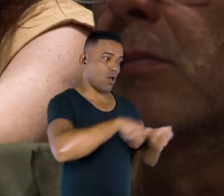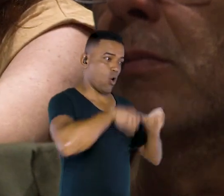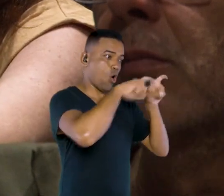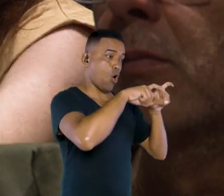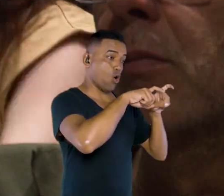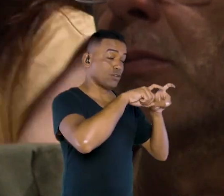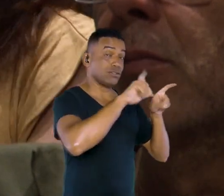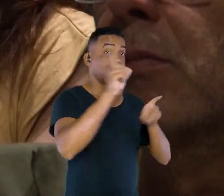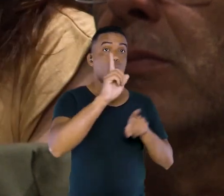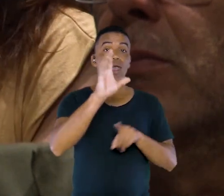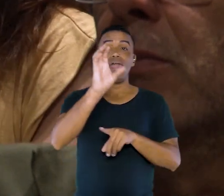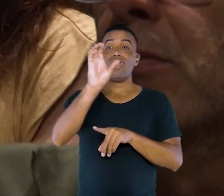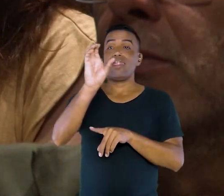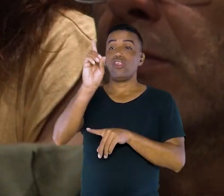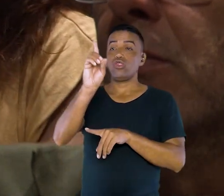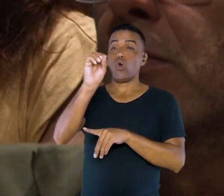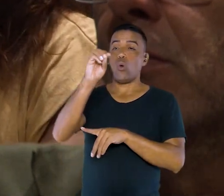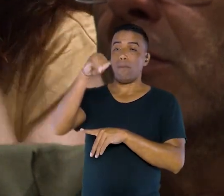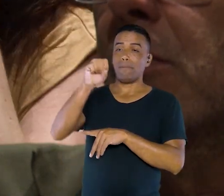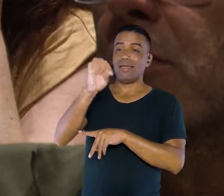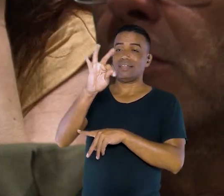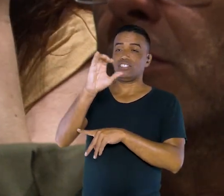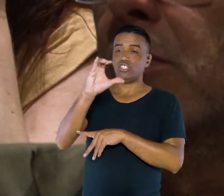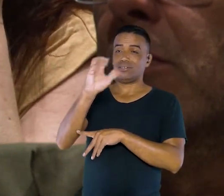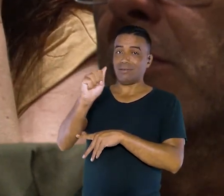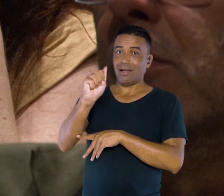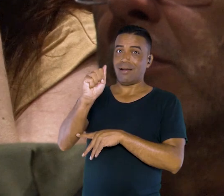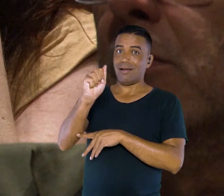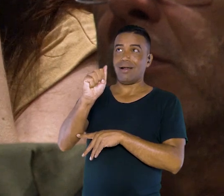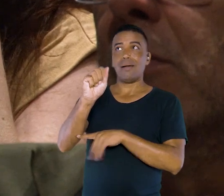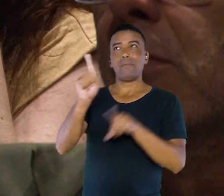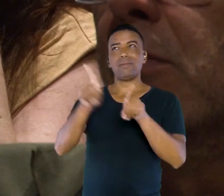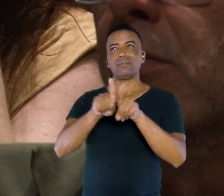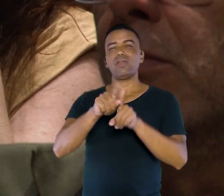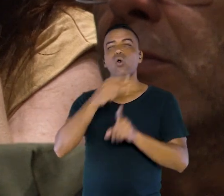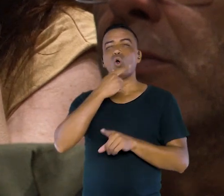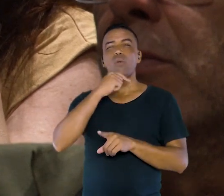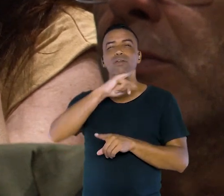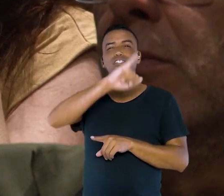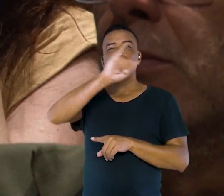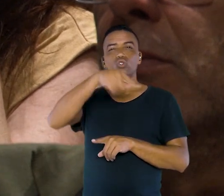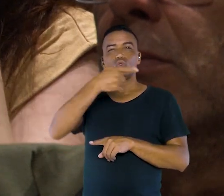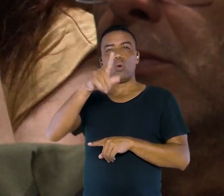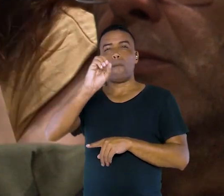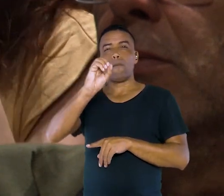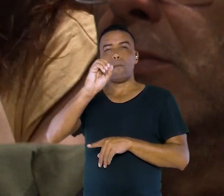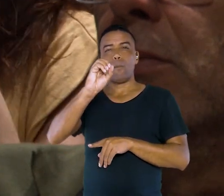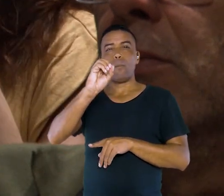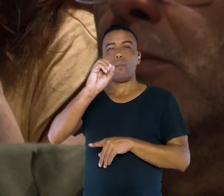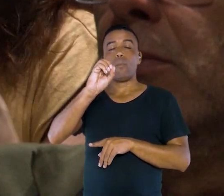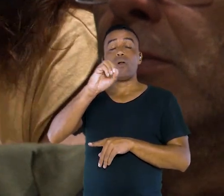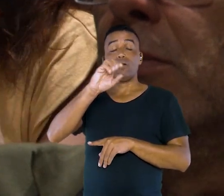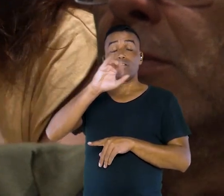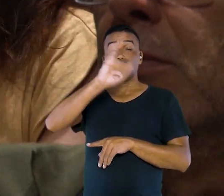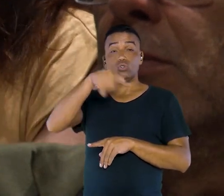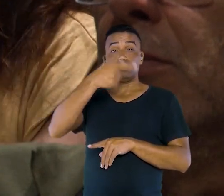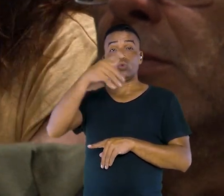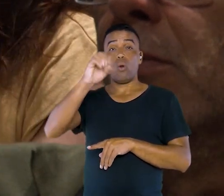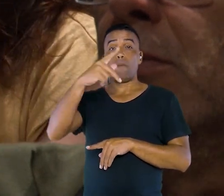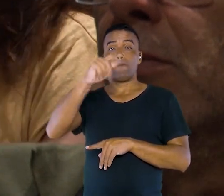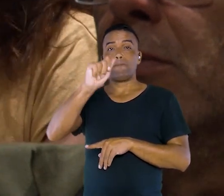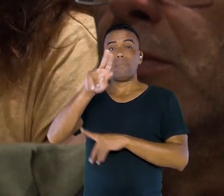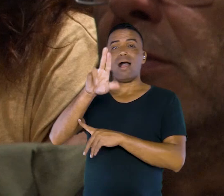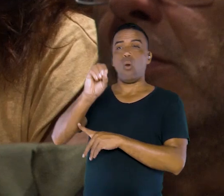domesticar, mas que também não eu lembro muito do João Paulo Tucano falando, né, que não é